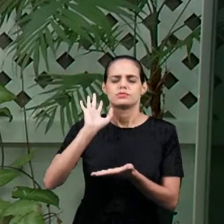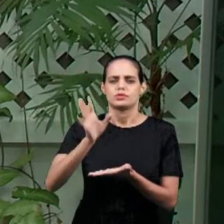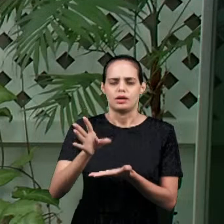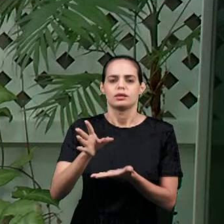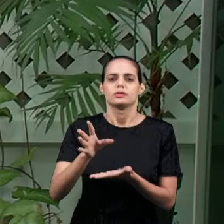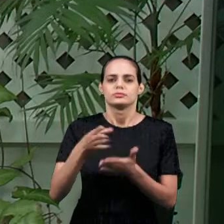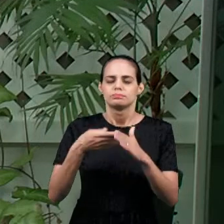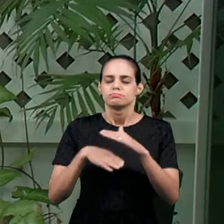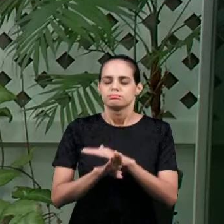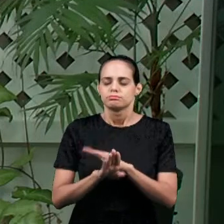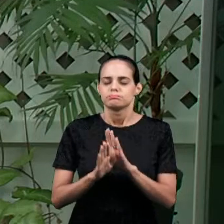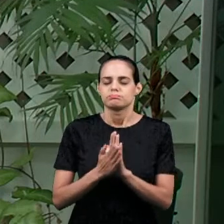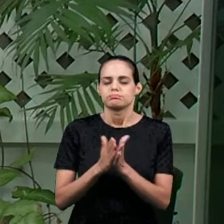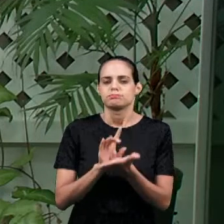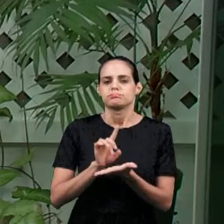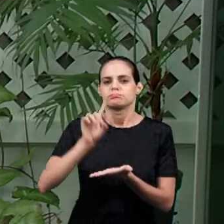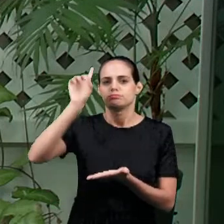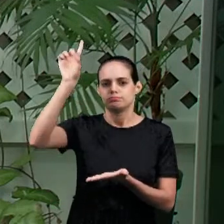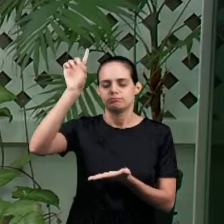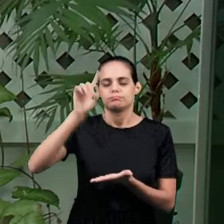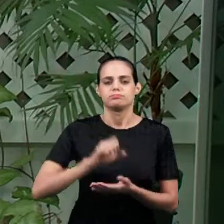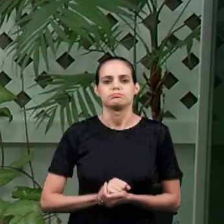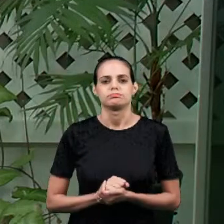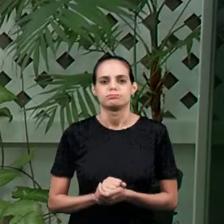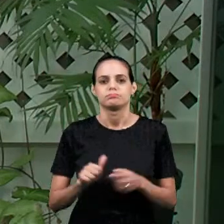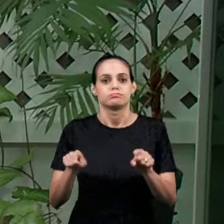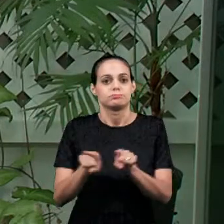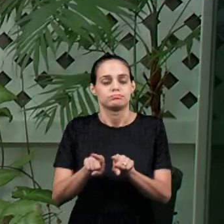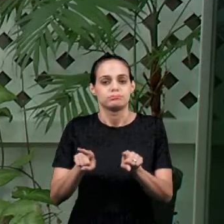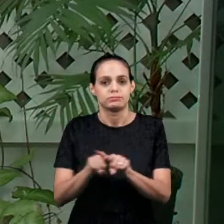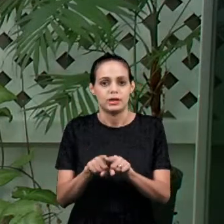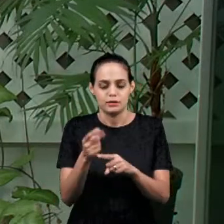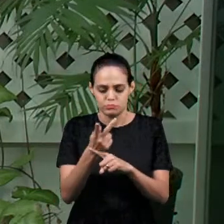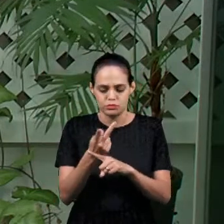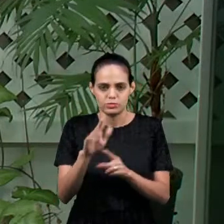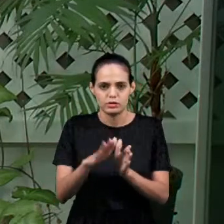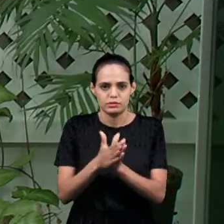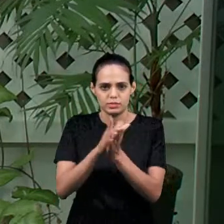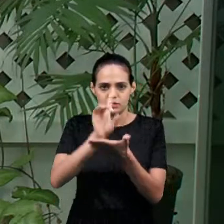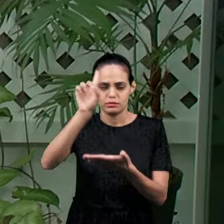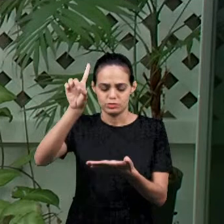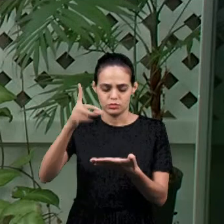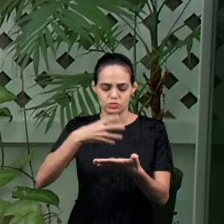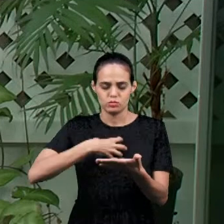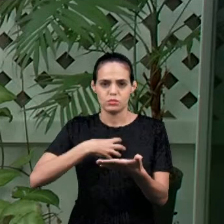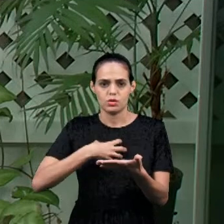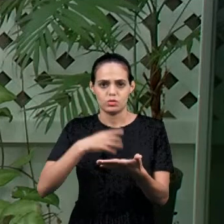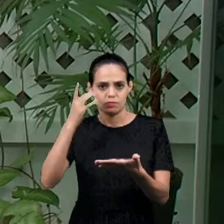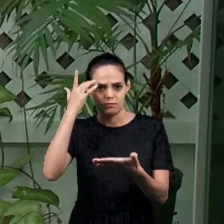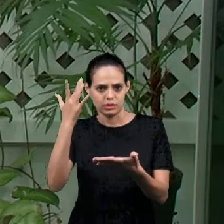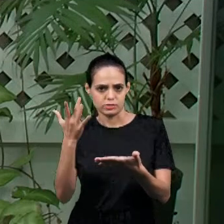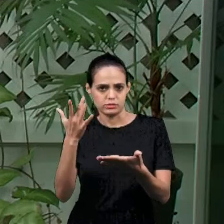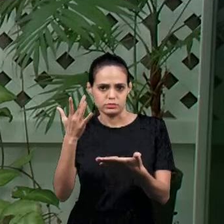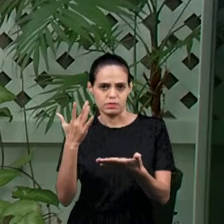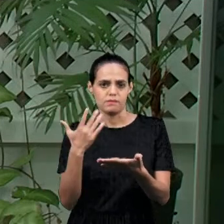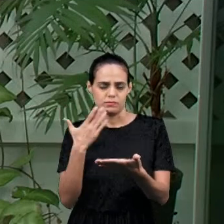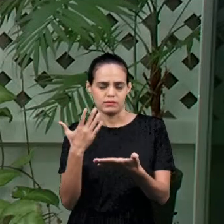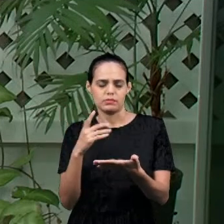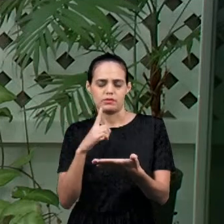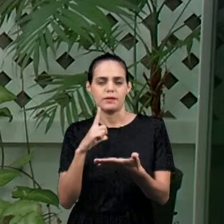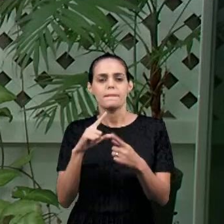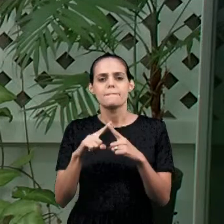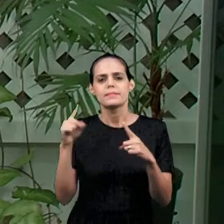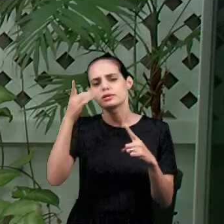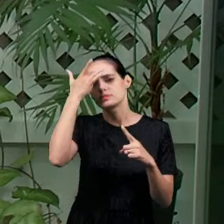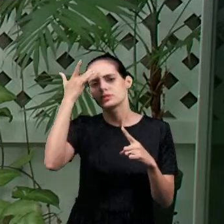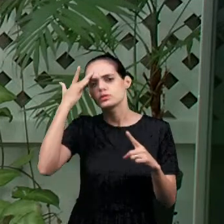palavra, inclusive, não é? Sabem procurar na Bíblia com facilidade, o que não acontece com novos convertidos,